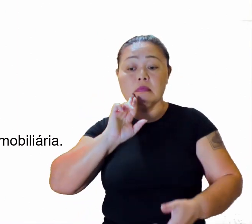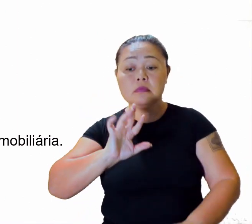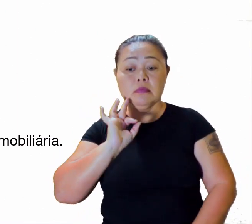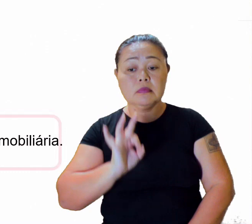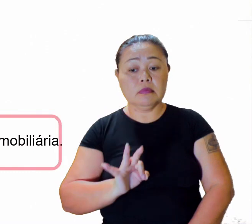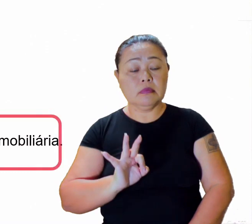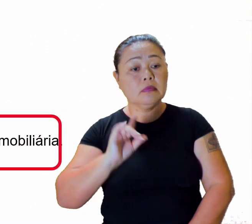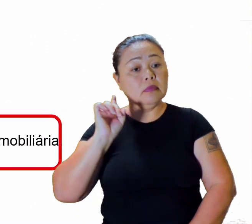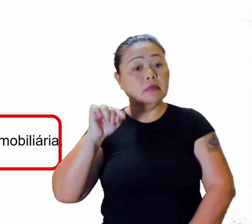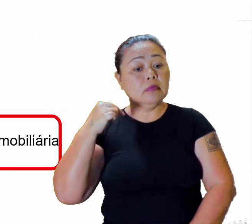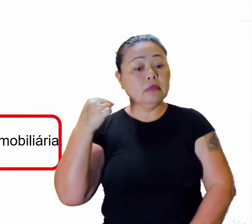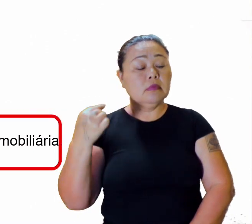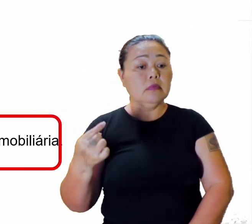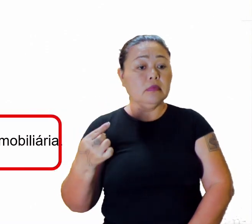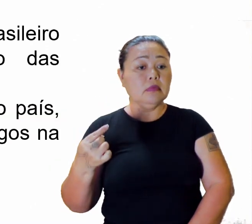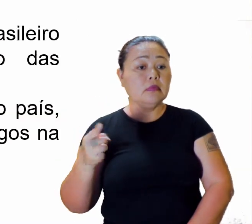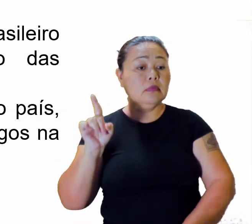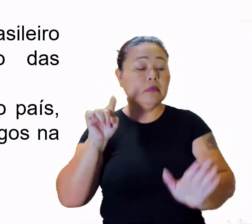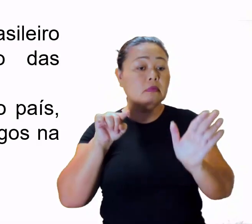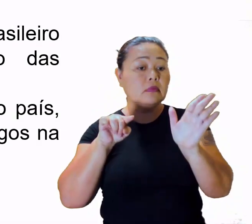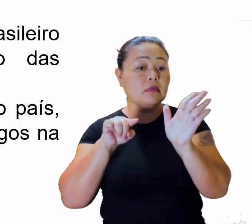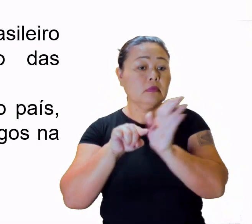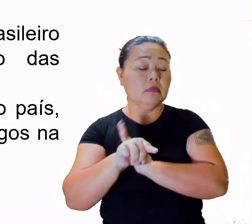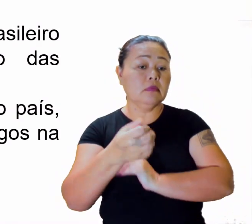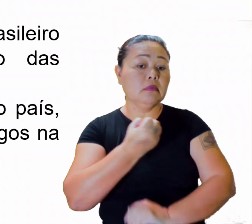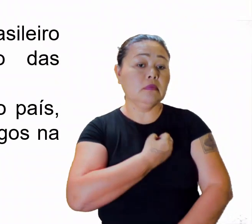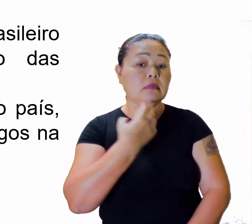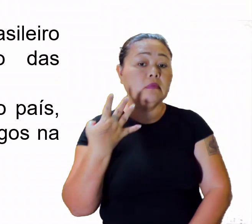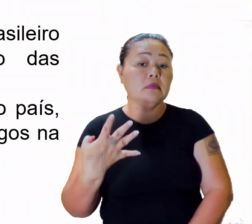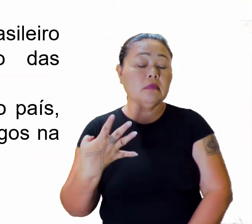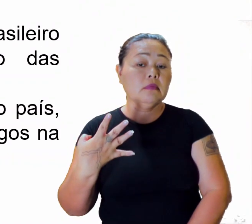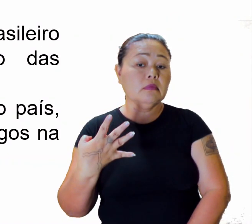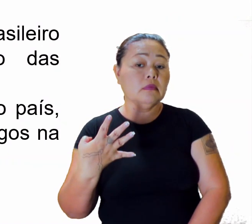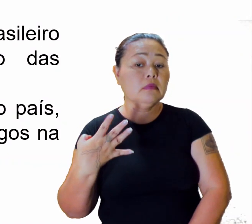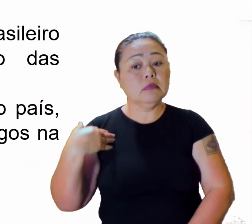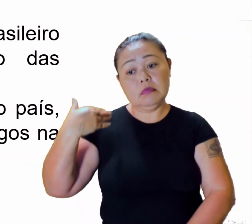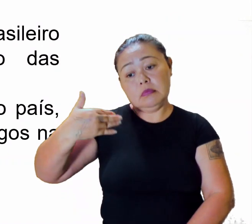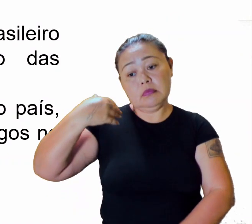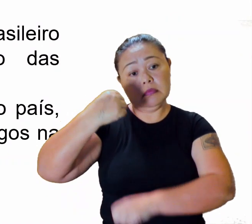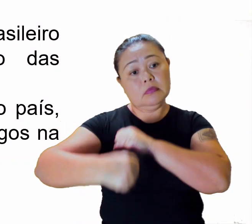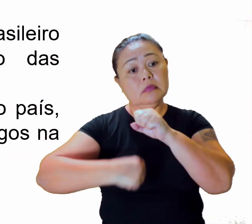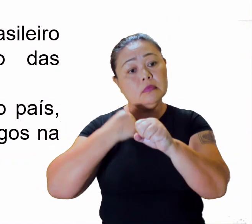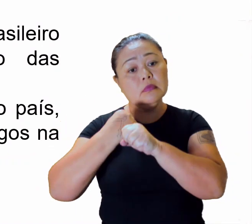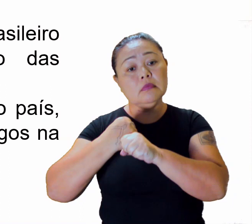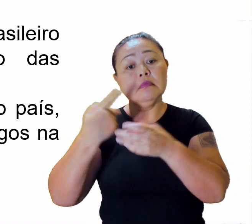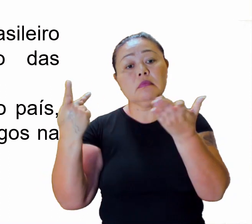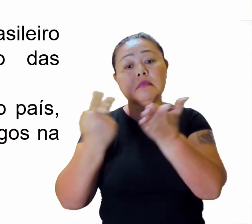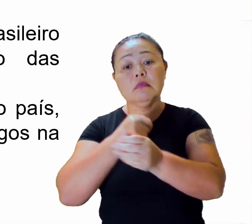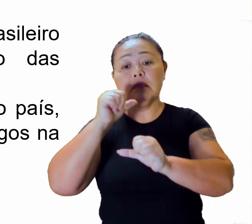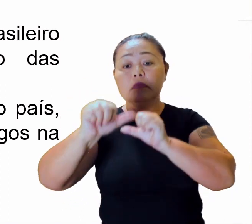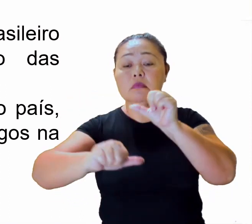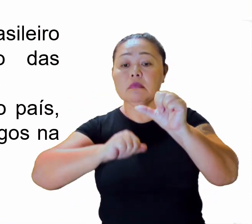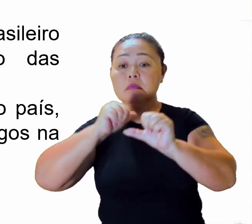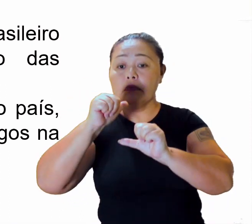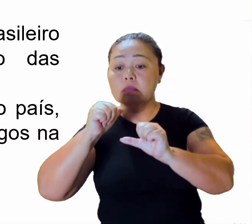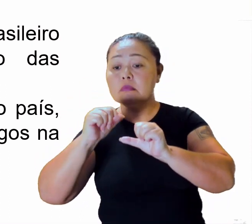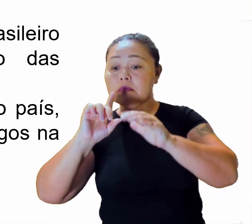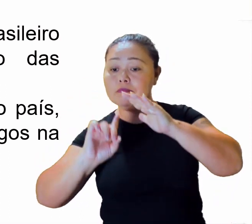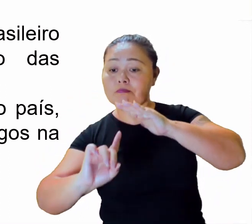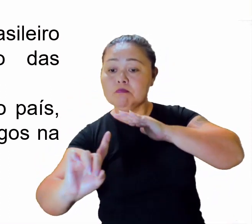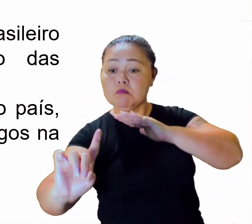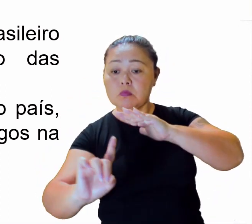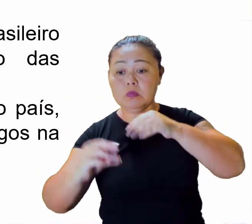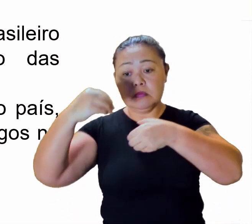correta. Vamos lá. Questão 4. Nos últimos anos, ocorreram mudanças no padrão